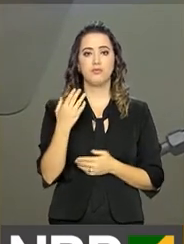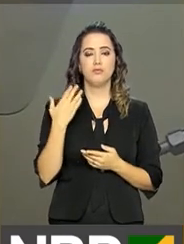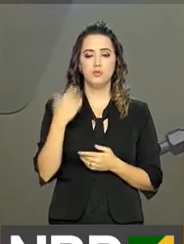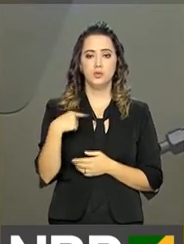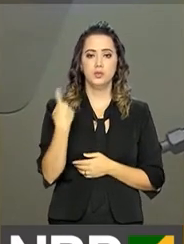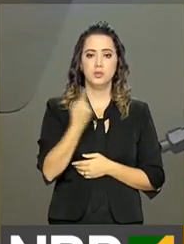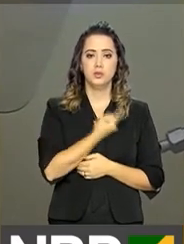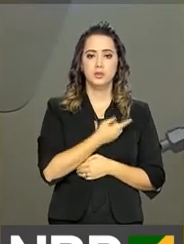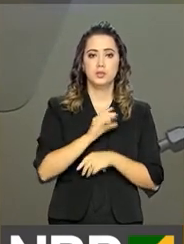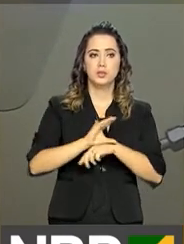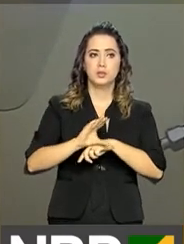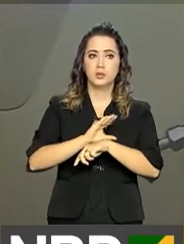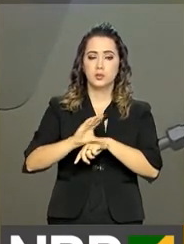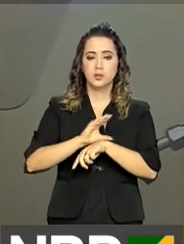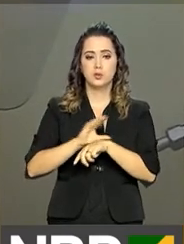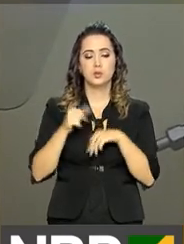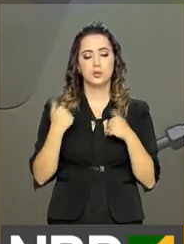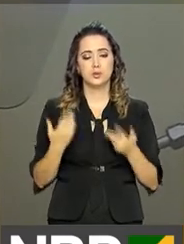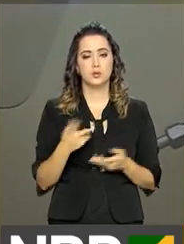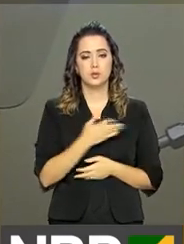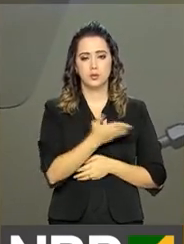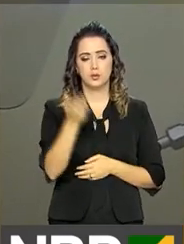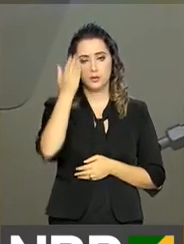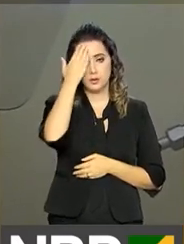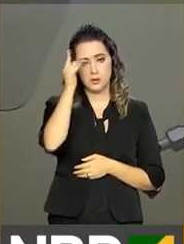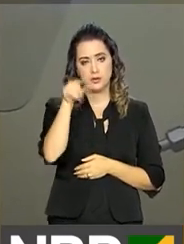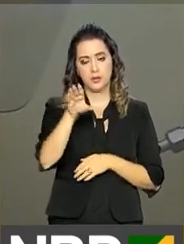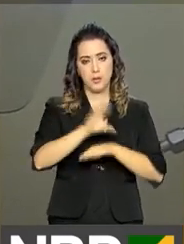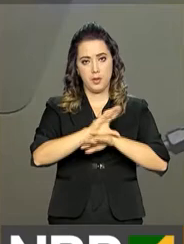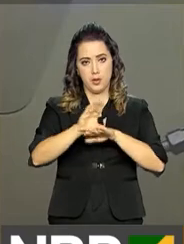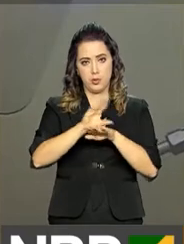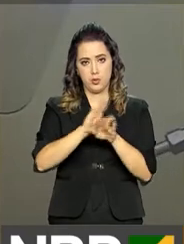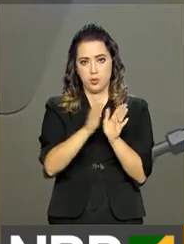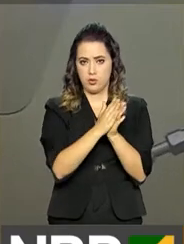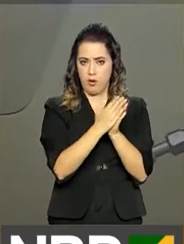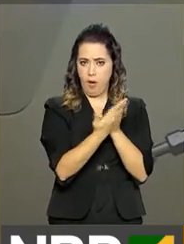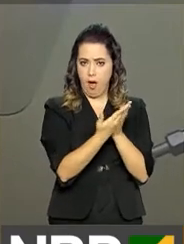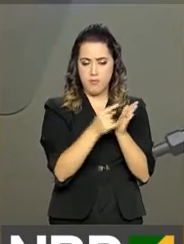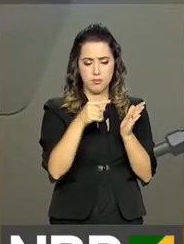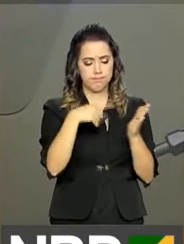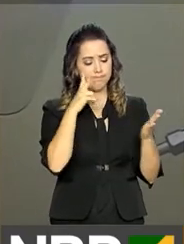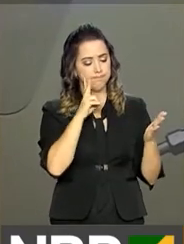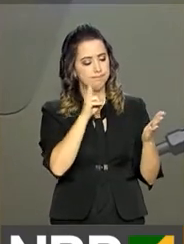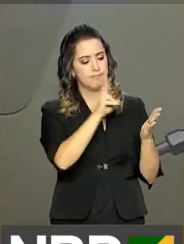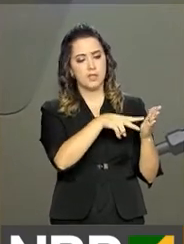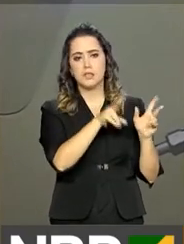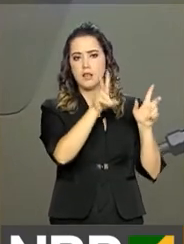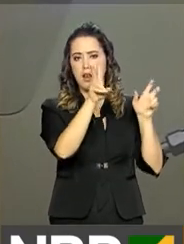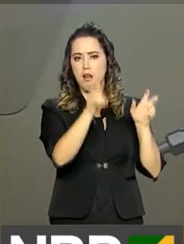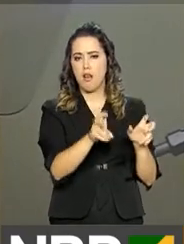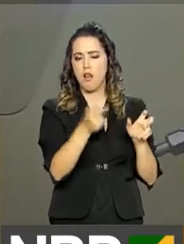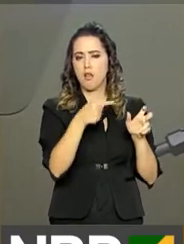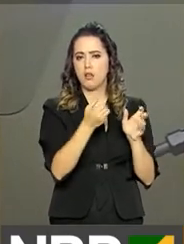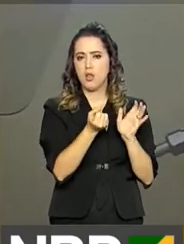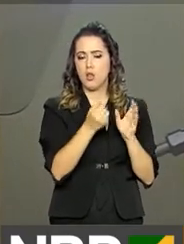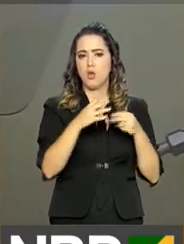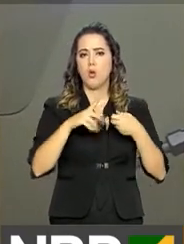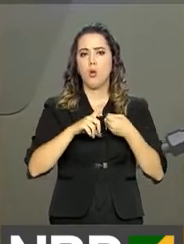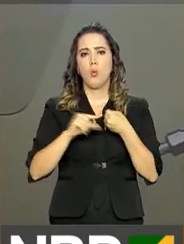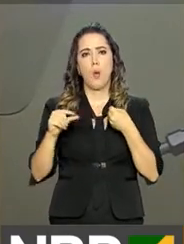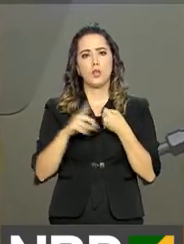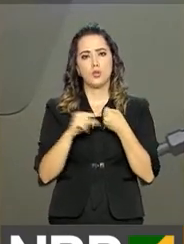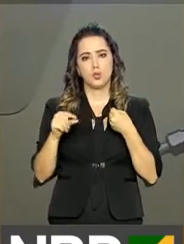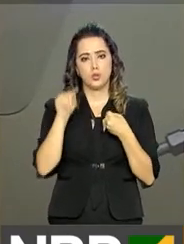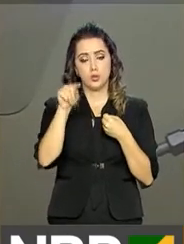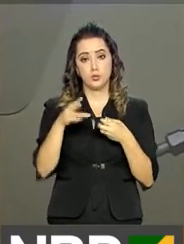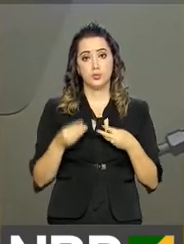da nossa Constituição. Que é, vocês sabem que a Constituição se abre com um título, né? Um artigo que manda